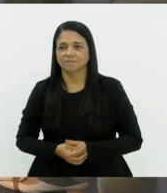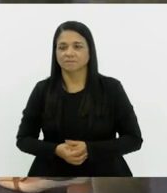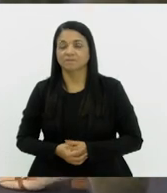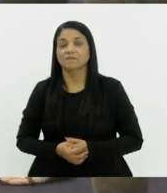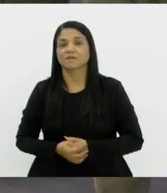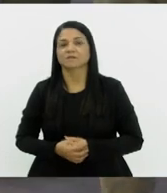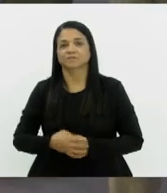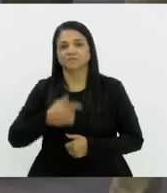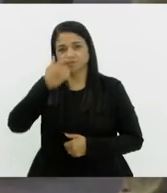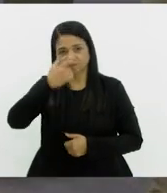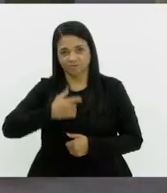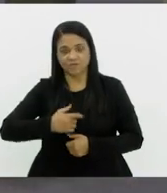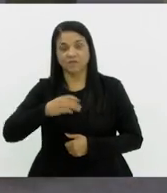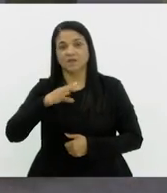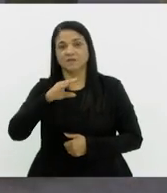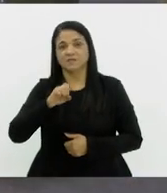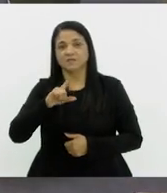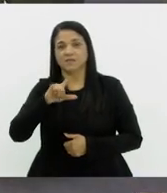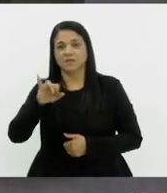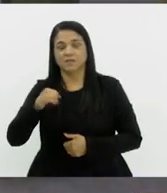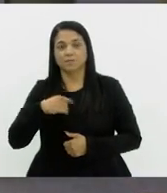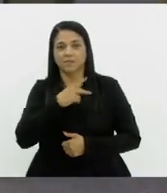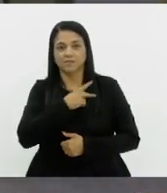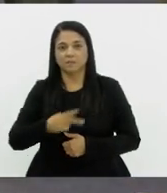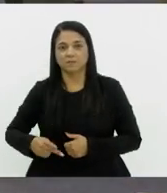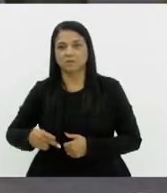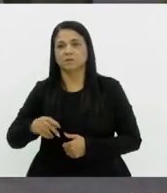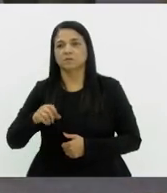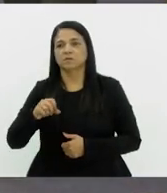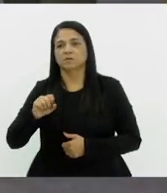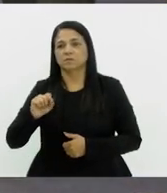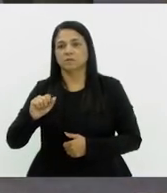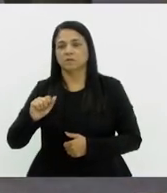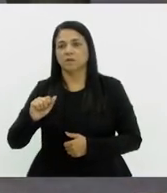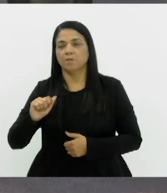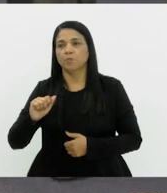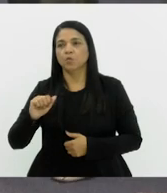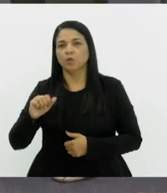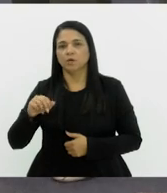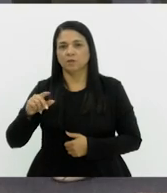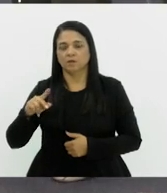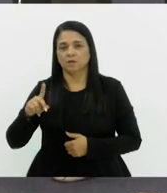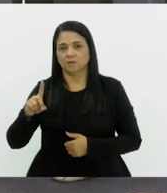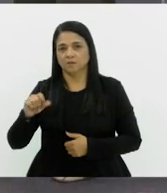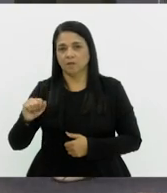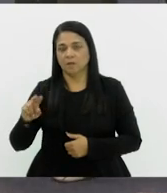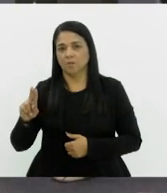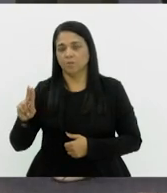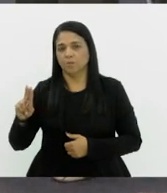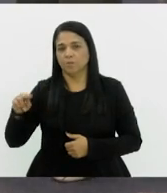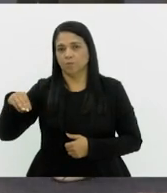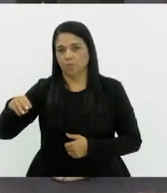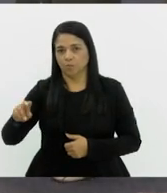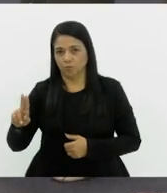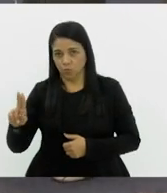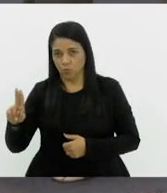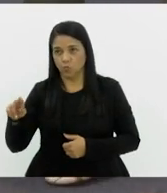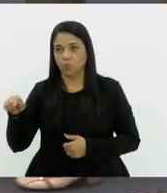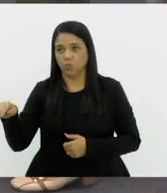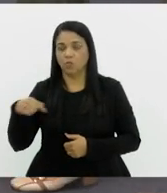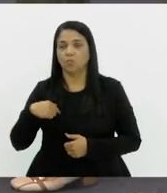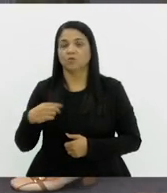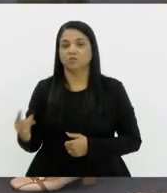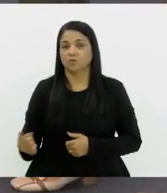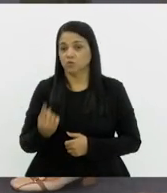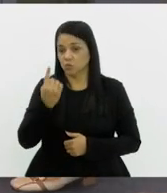Bom, eu sou Celi, presidente da AMUR, Associação de Moradores da URCA, e eu trouxe um sobrevivente aqui, ele vai explicar por